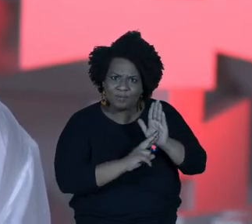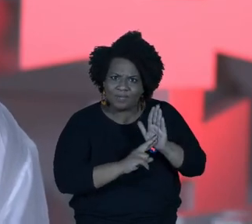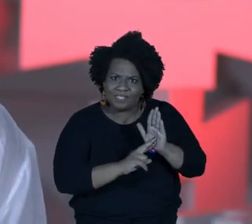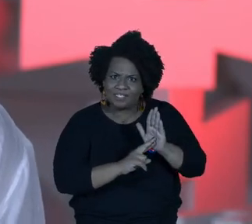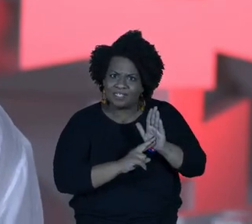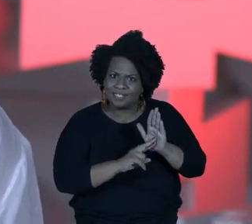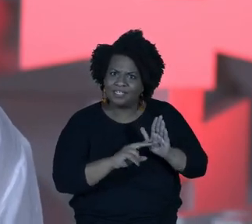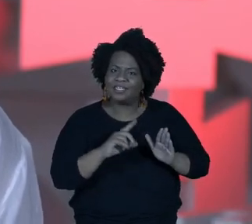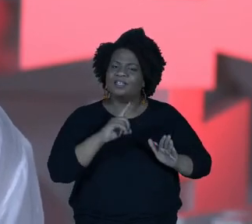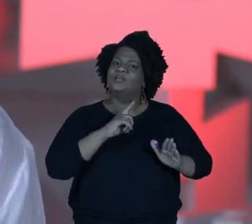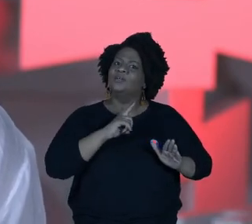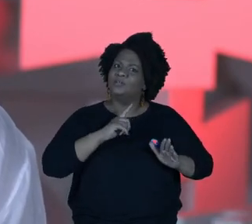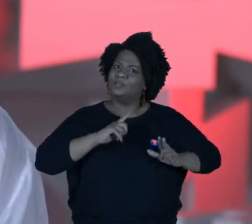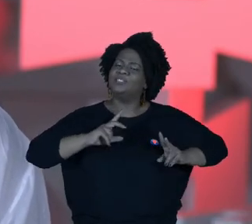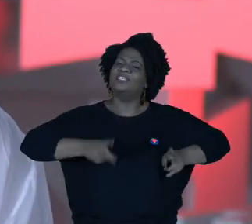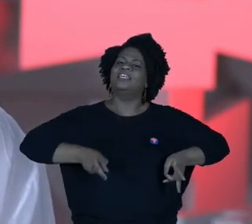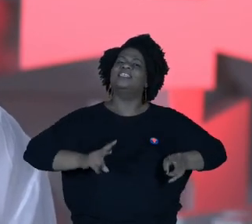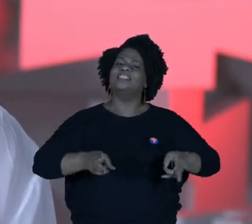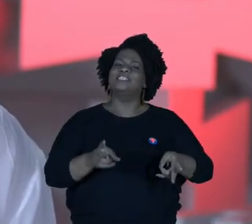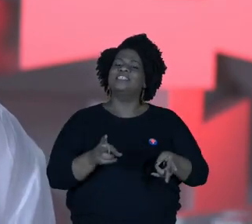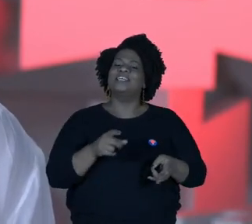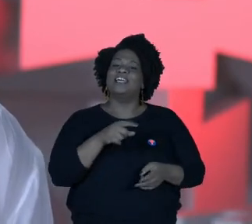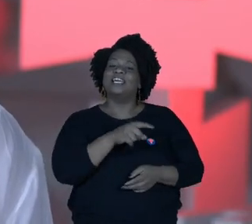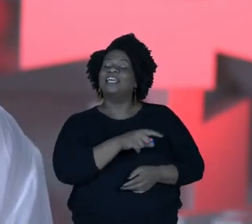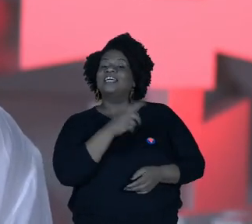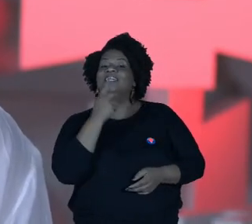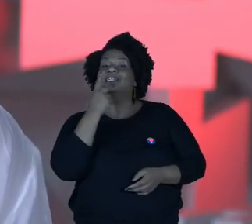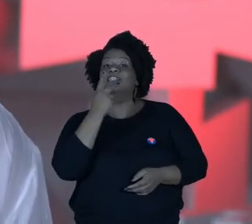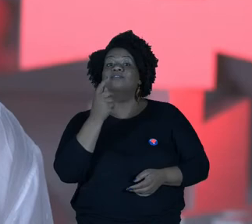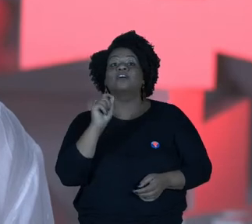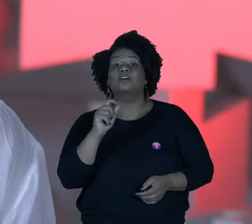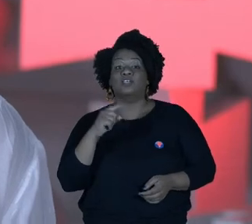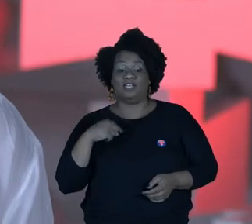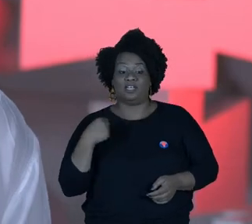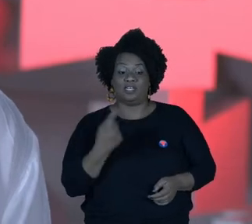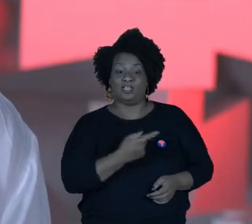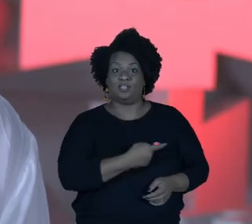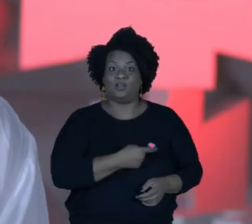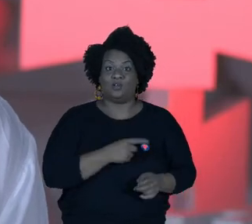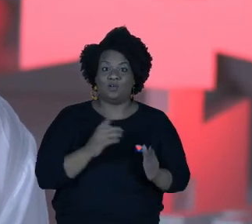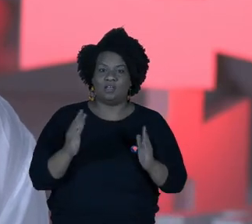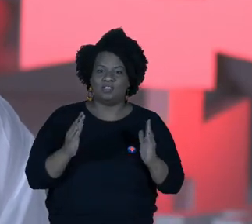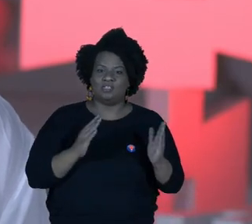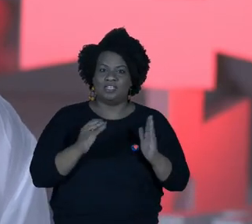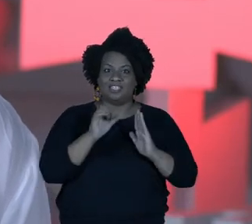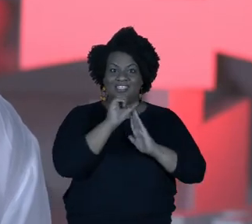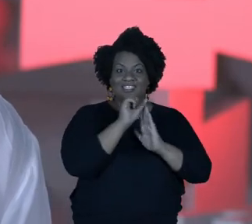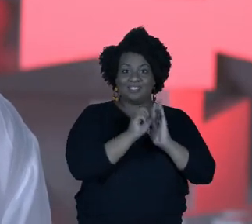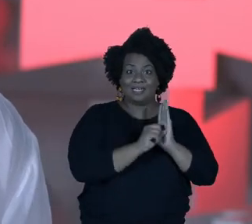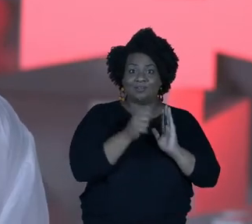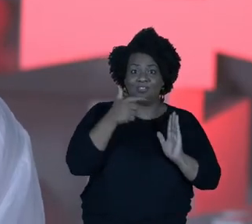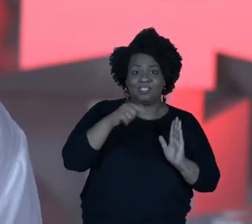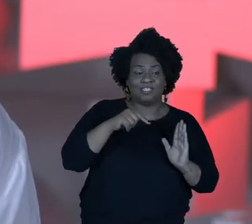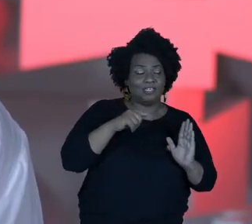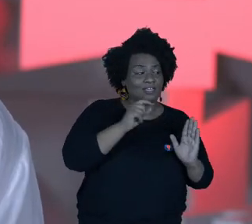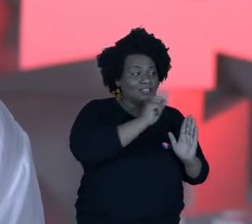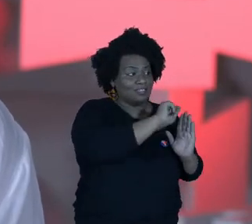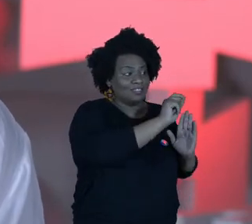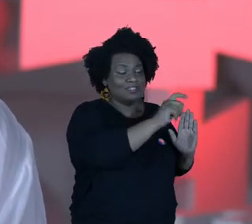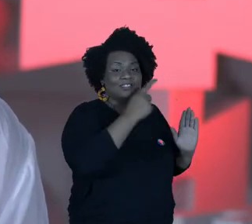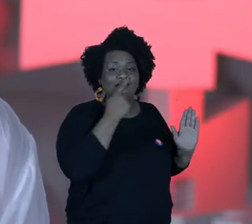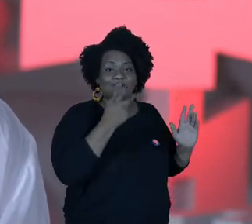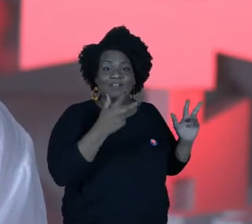anula essa questão da representação. Ele diz a nós, desde o século XVII, que ele está dizendo: isso aqui